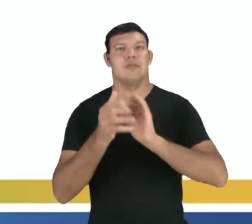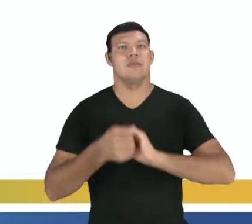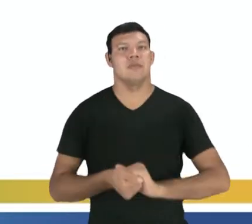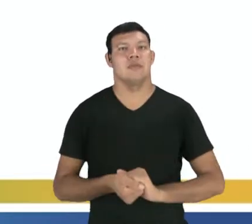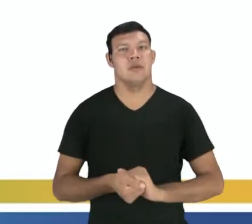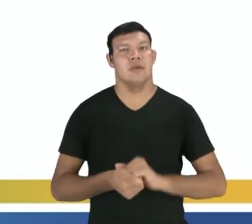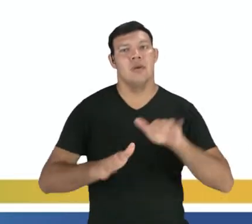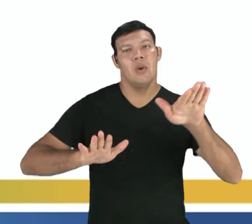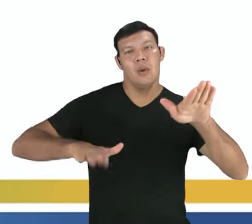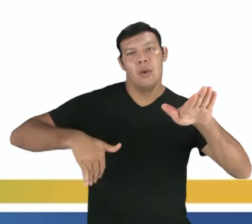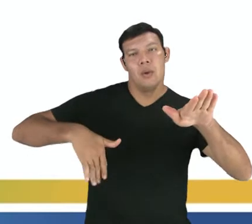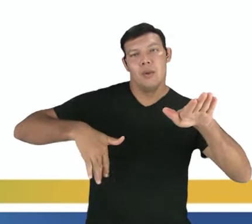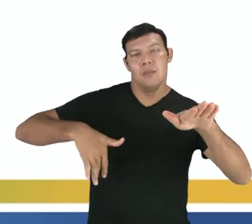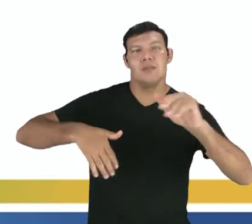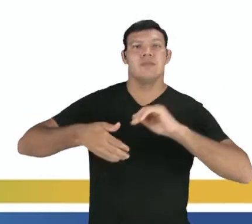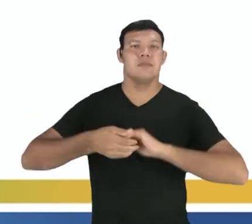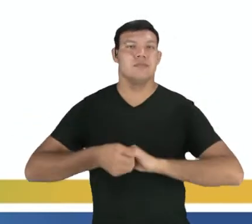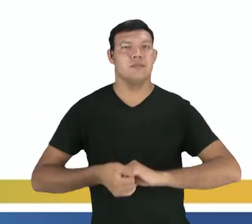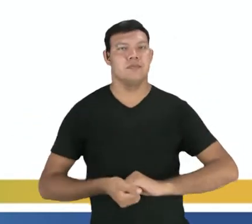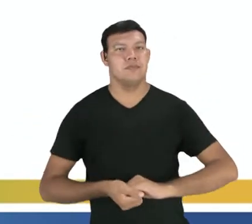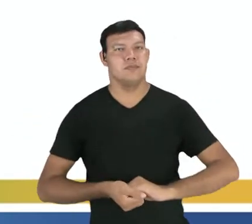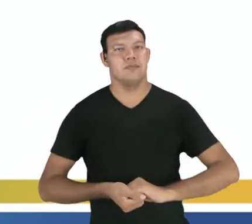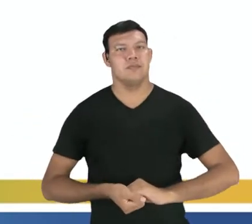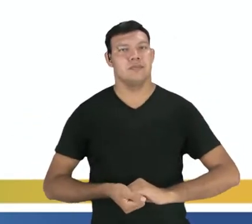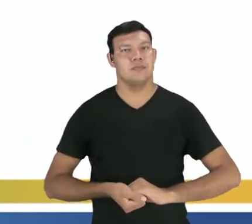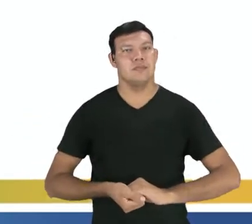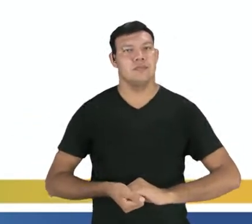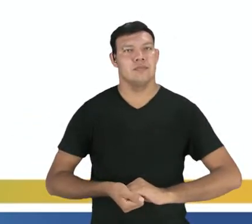é nadar, natação,